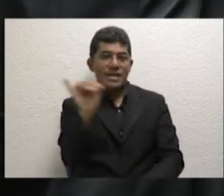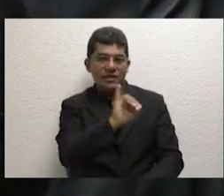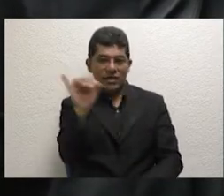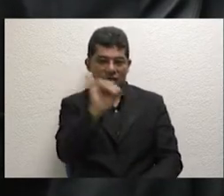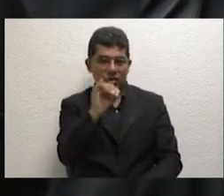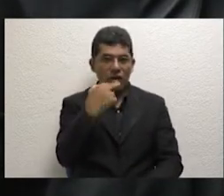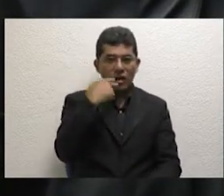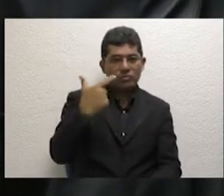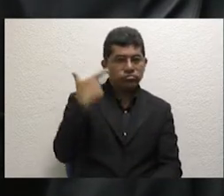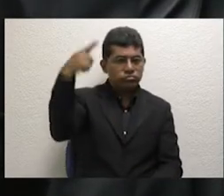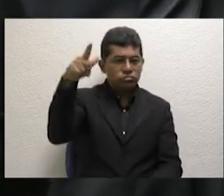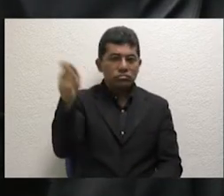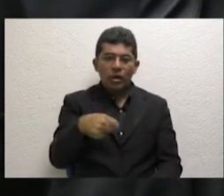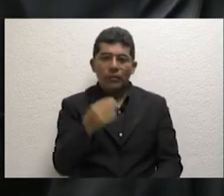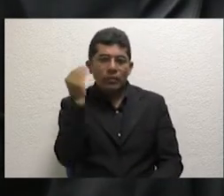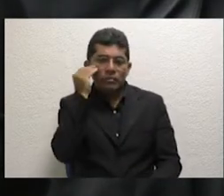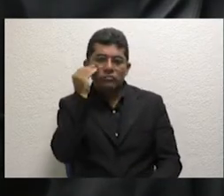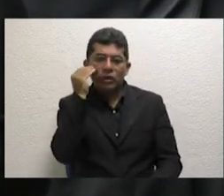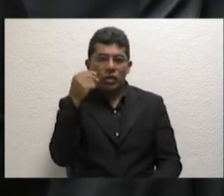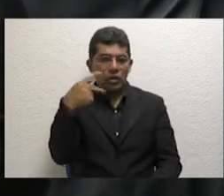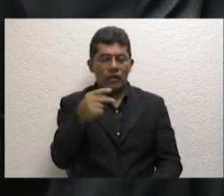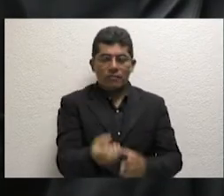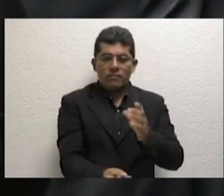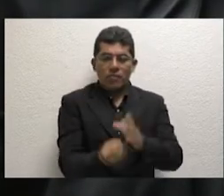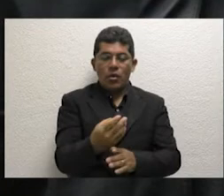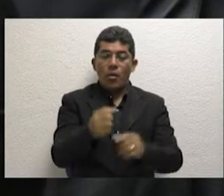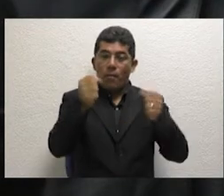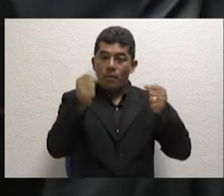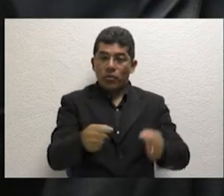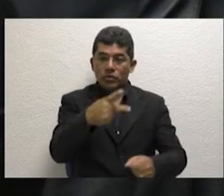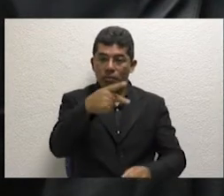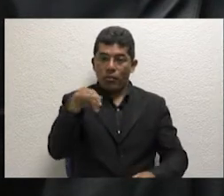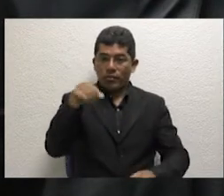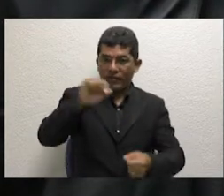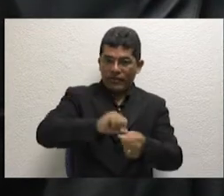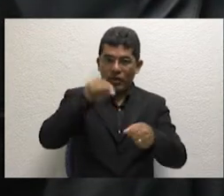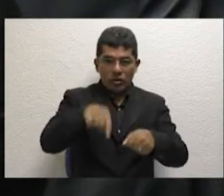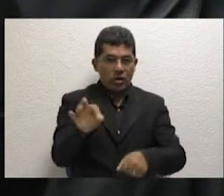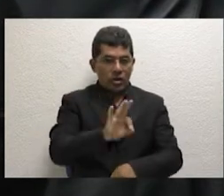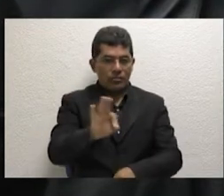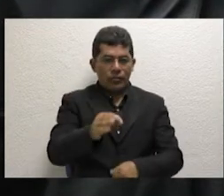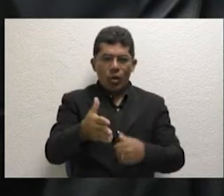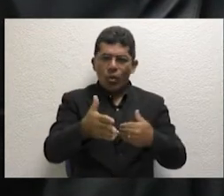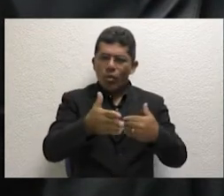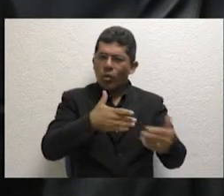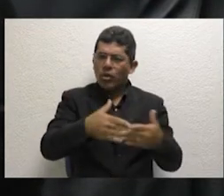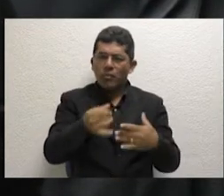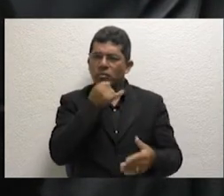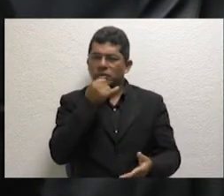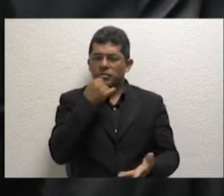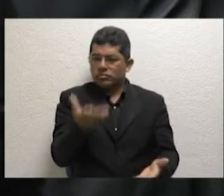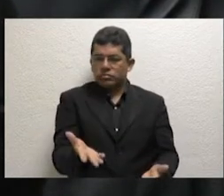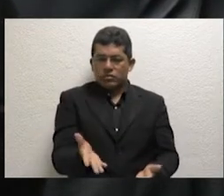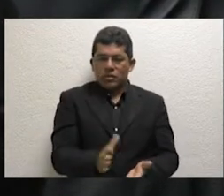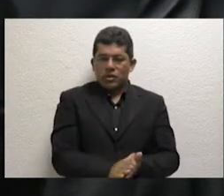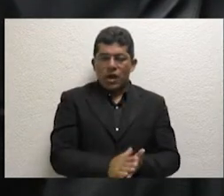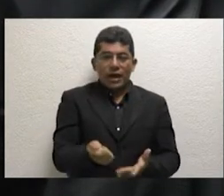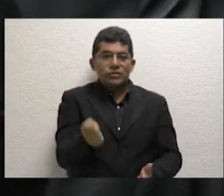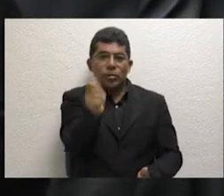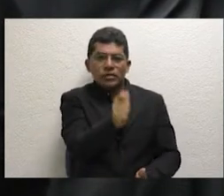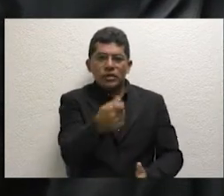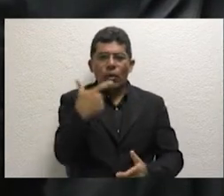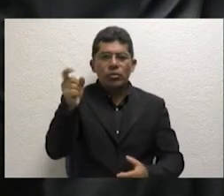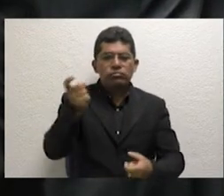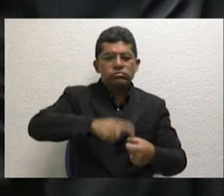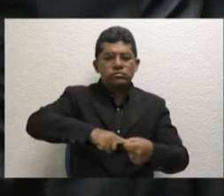estudo não é feito pelo poder público não é feito por qualquer tipo de associação